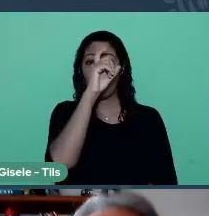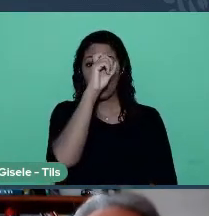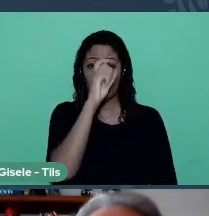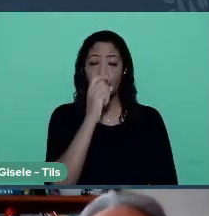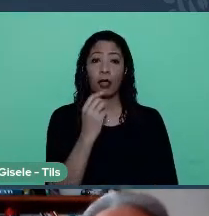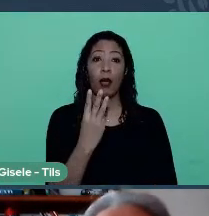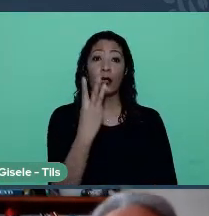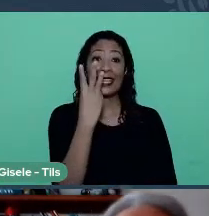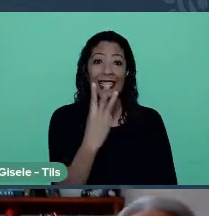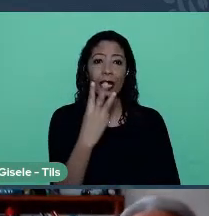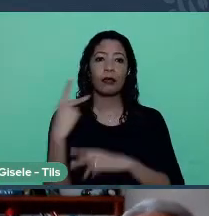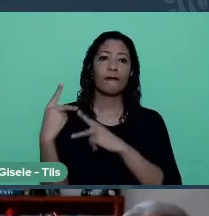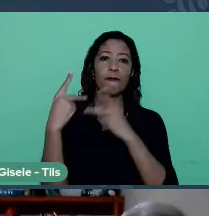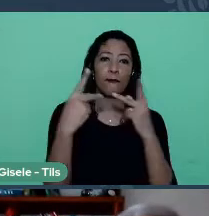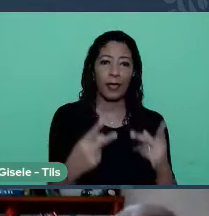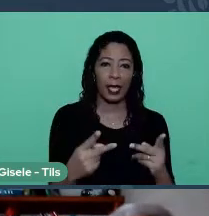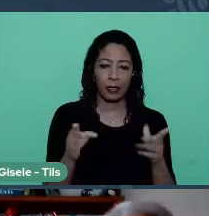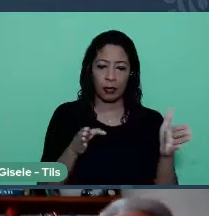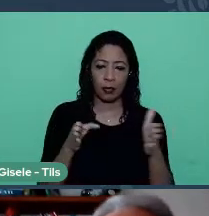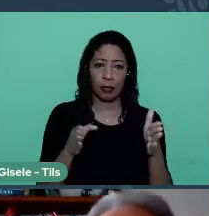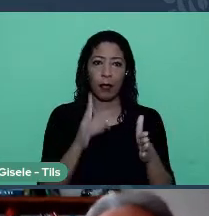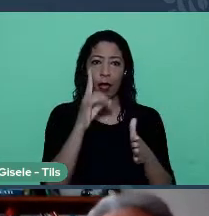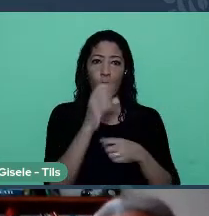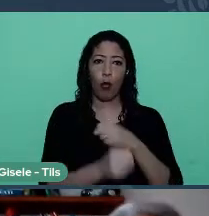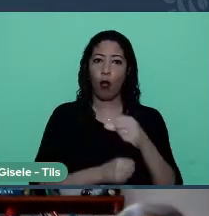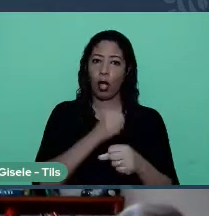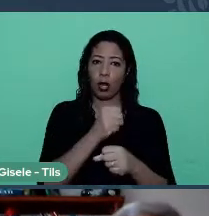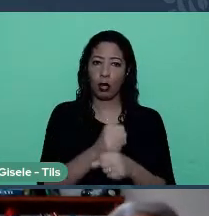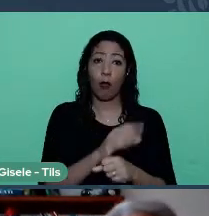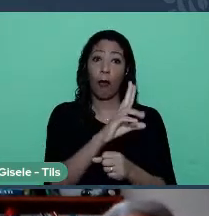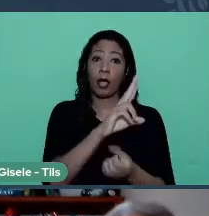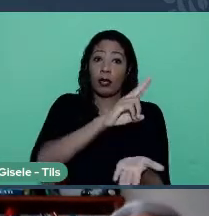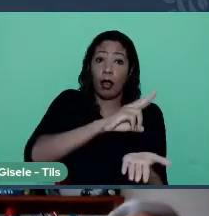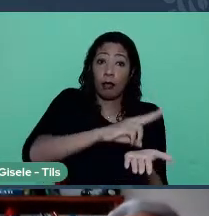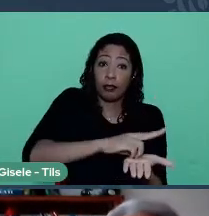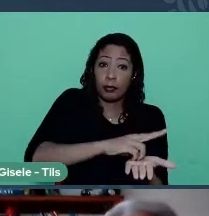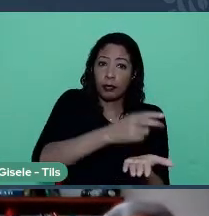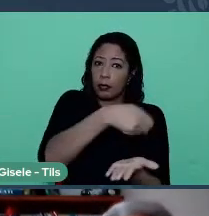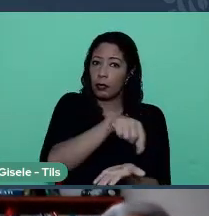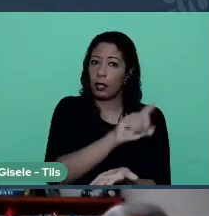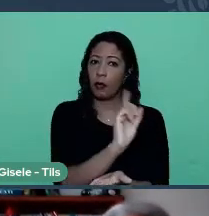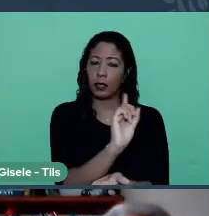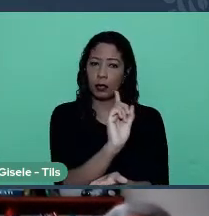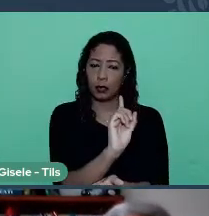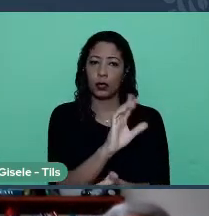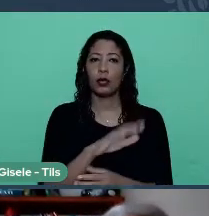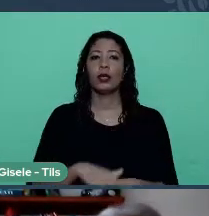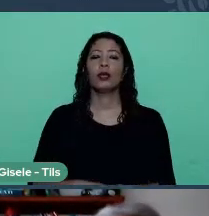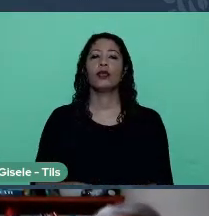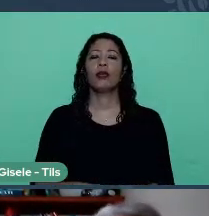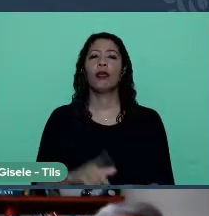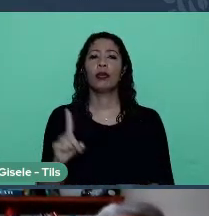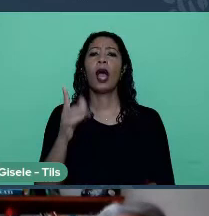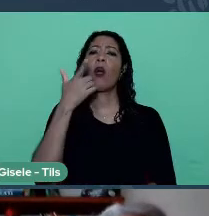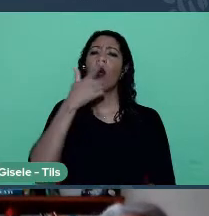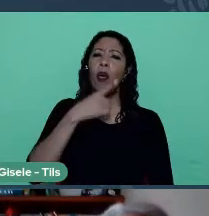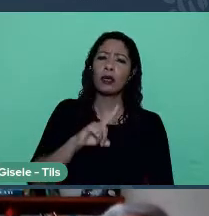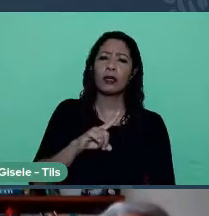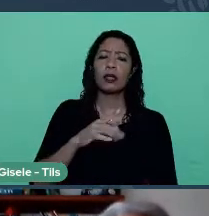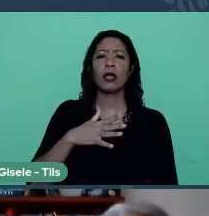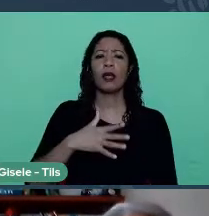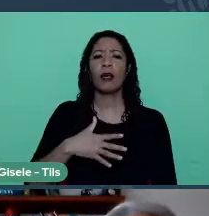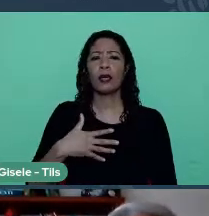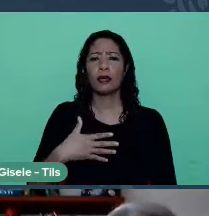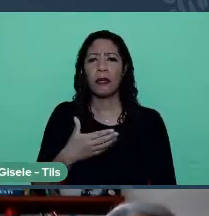meses, mas não teve a internação, melhora parcial após as exacerbações. Então, ela tem lá